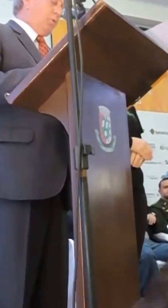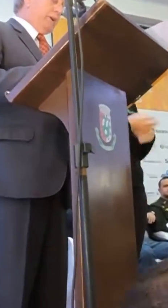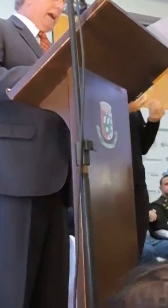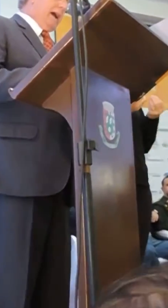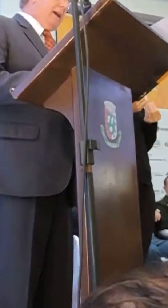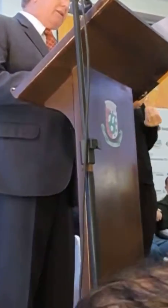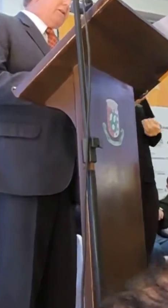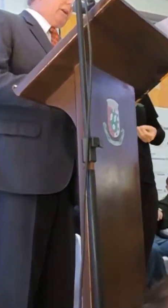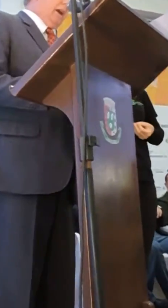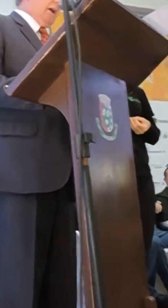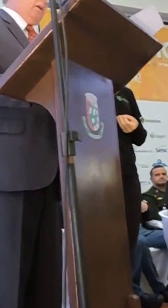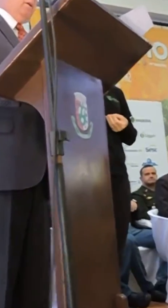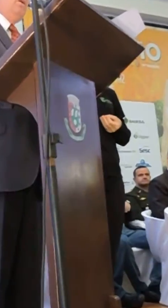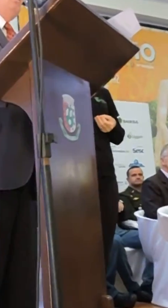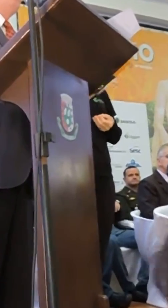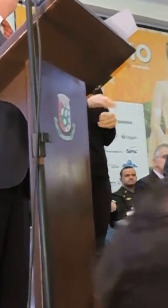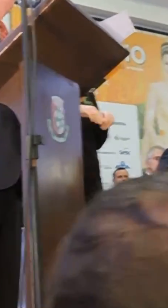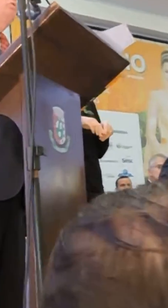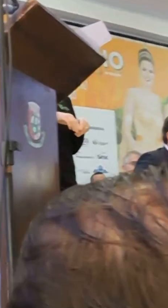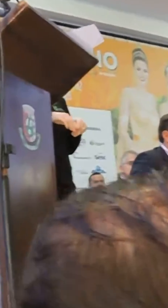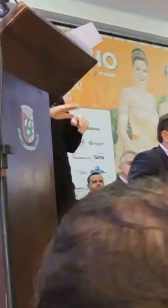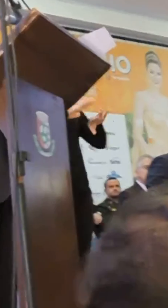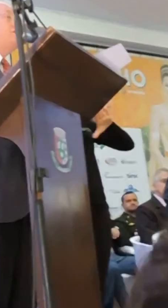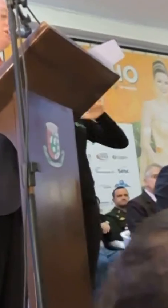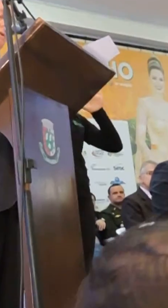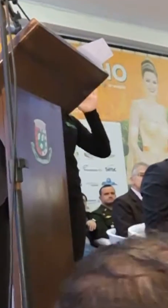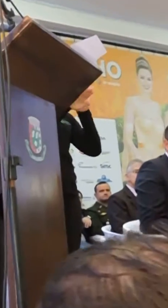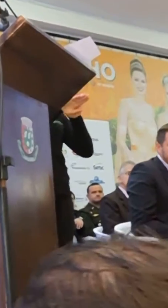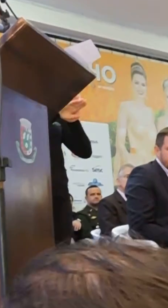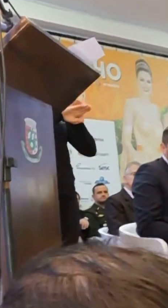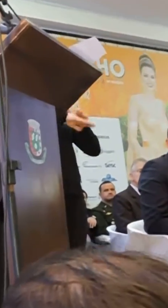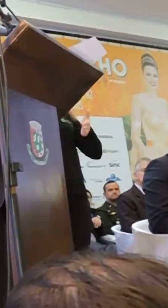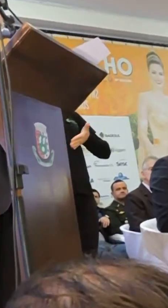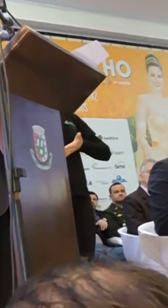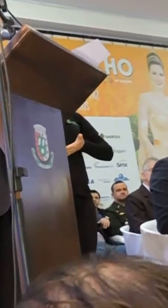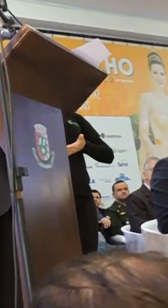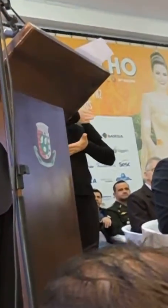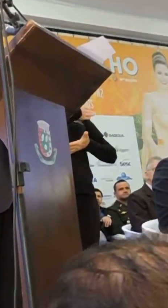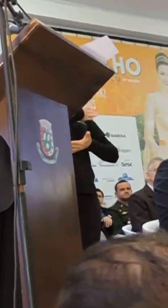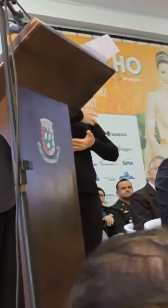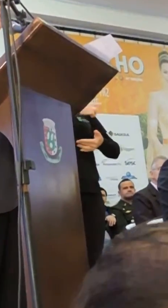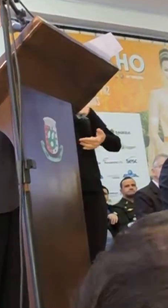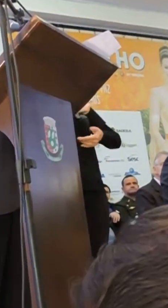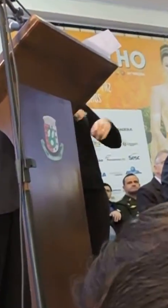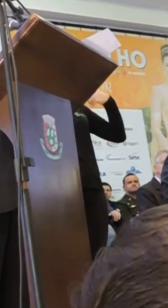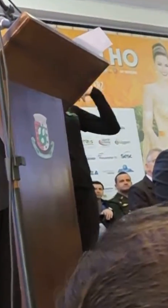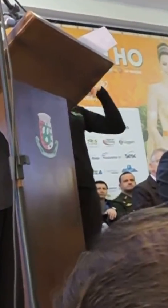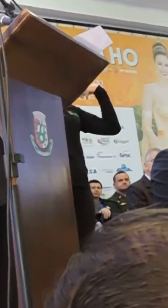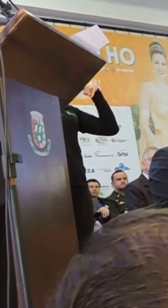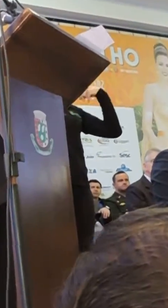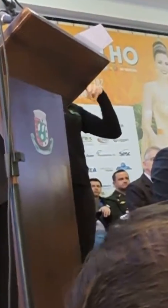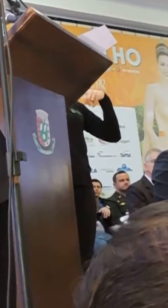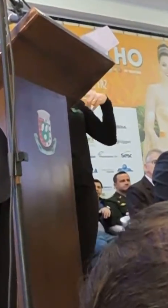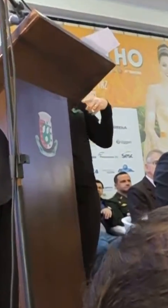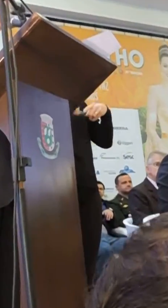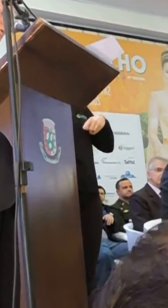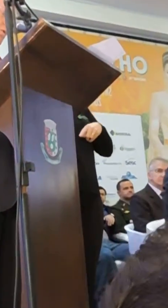Como responder a esses que, com toda a legitimidade, reclamam do poder